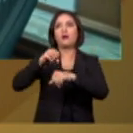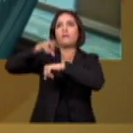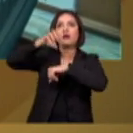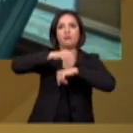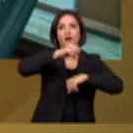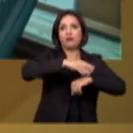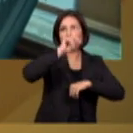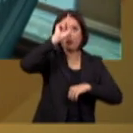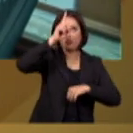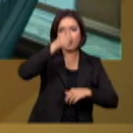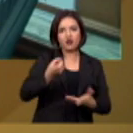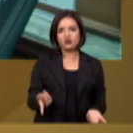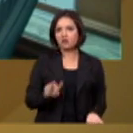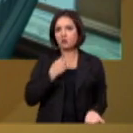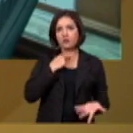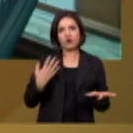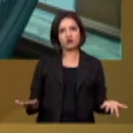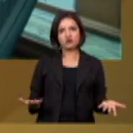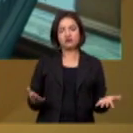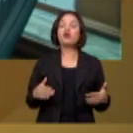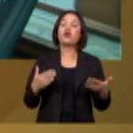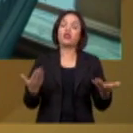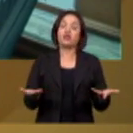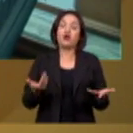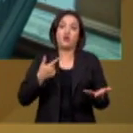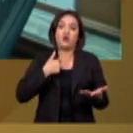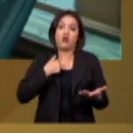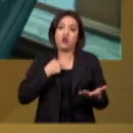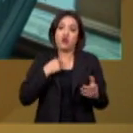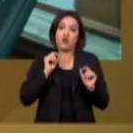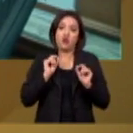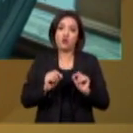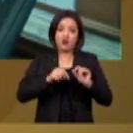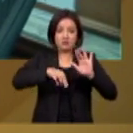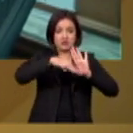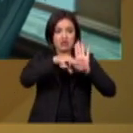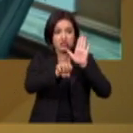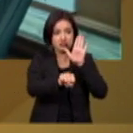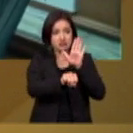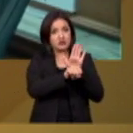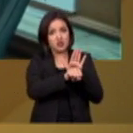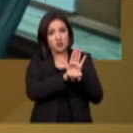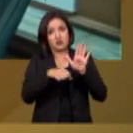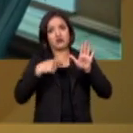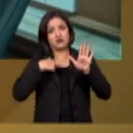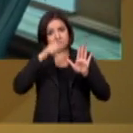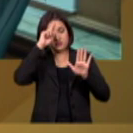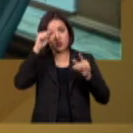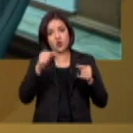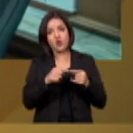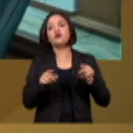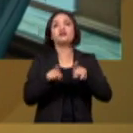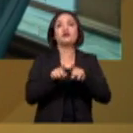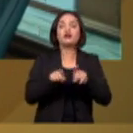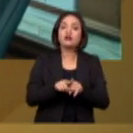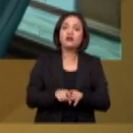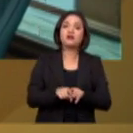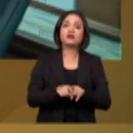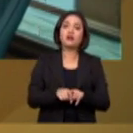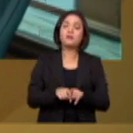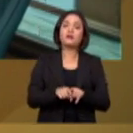presidente mais balizas do processo revelador do mandado de segurança e das balizas do